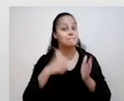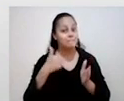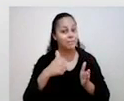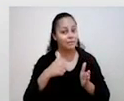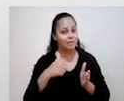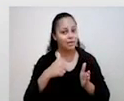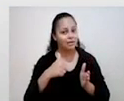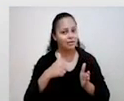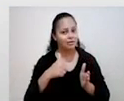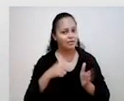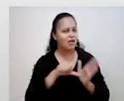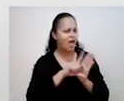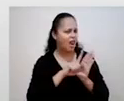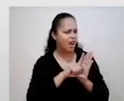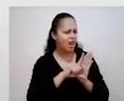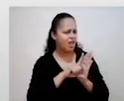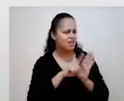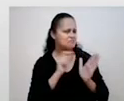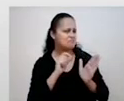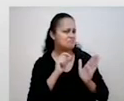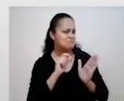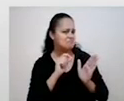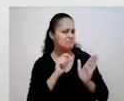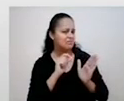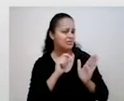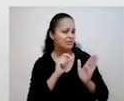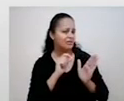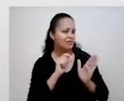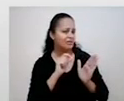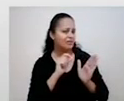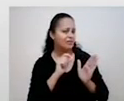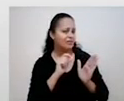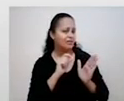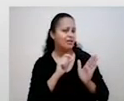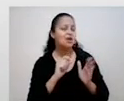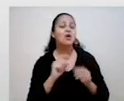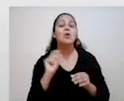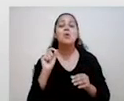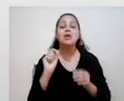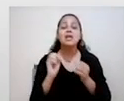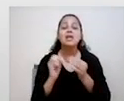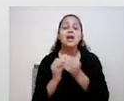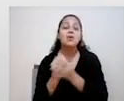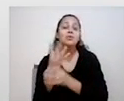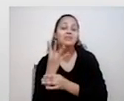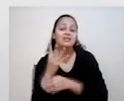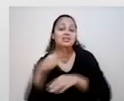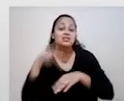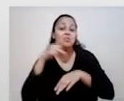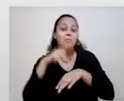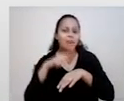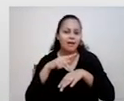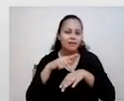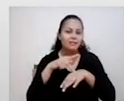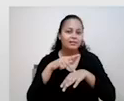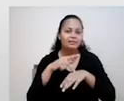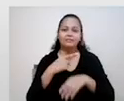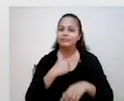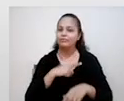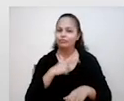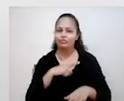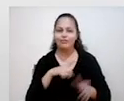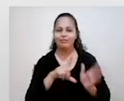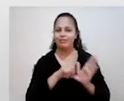Primeira coisa, para que servem as leis? Vocês já pensaram que o que aconteceria se no nosso país não houvesse